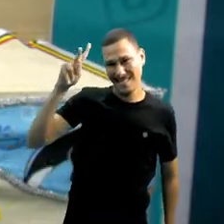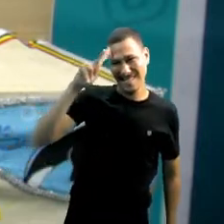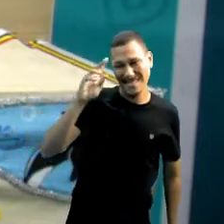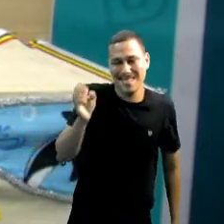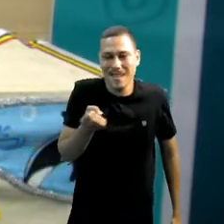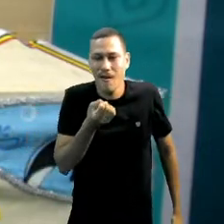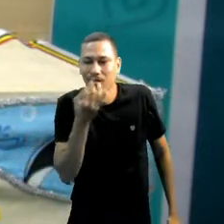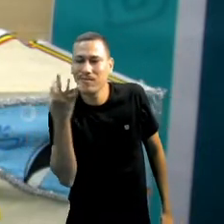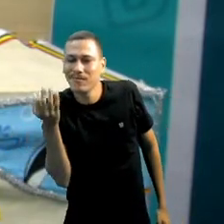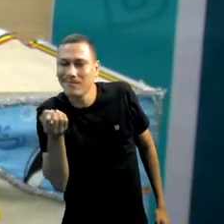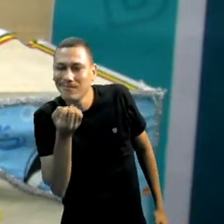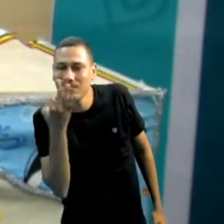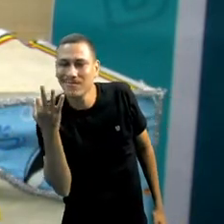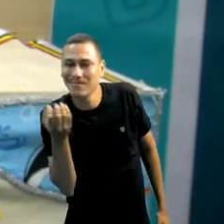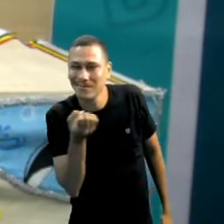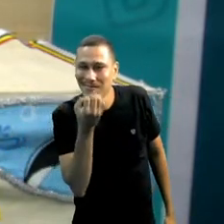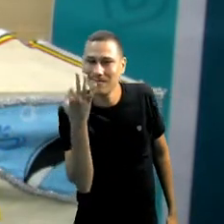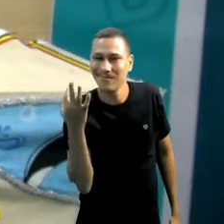contar.